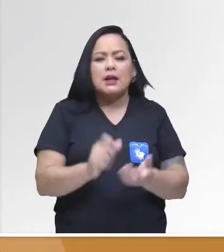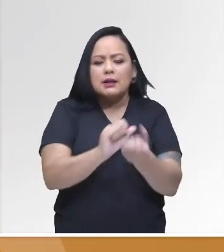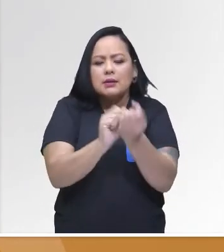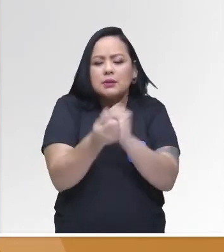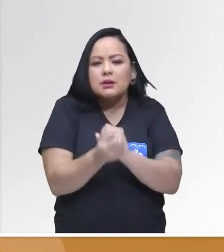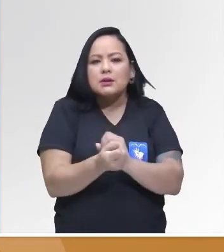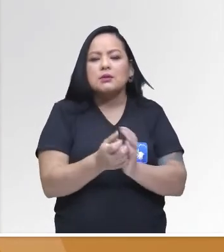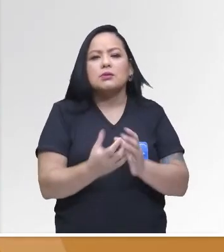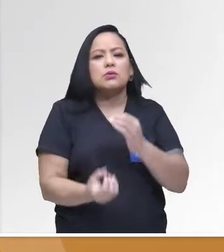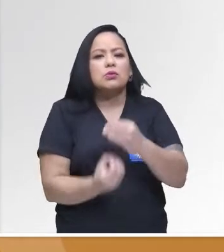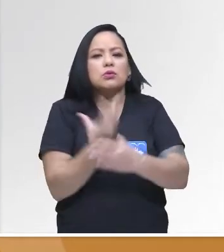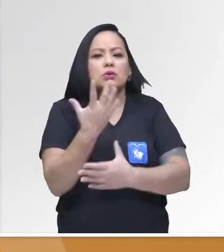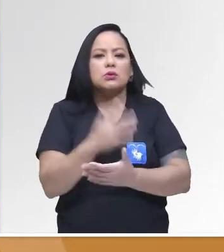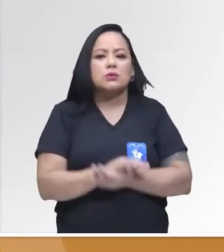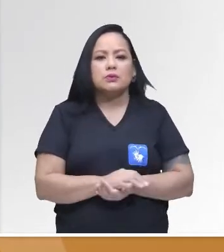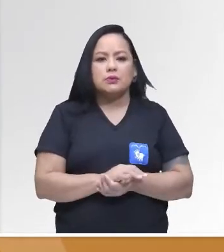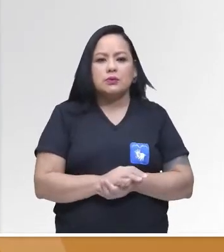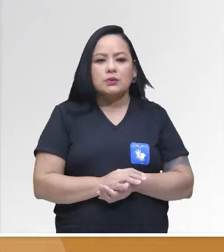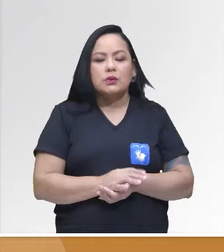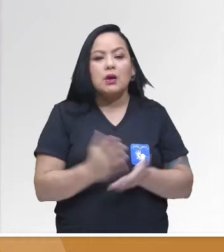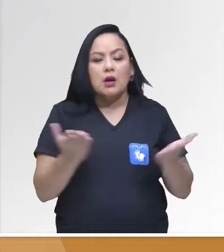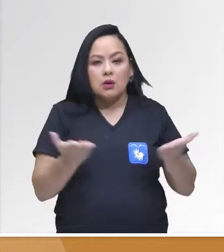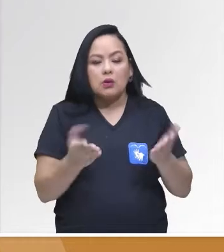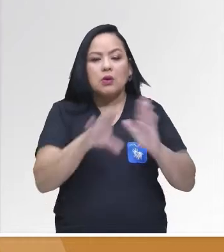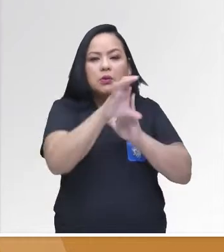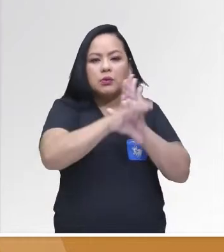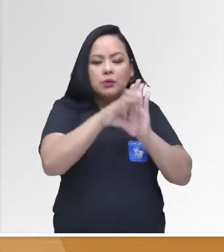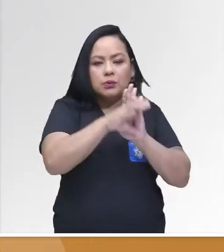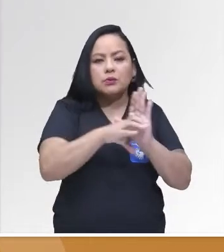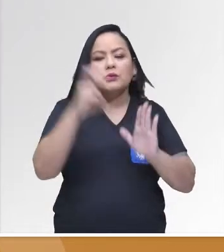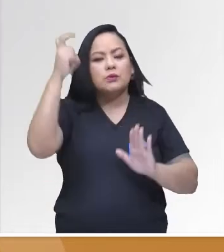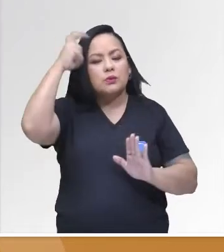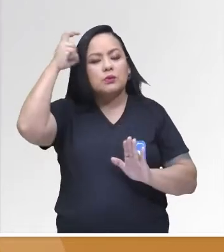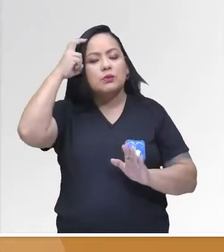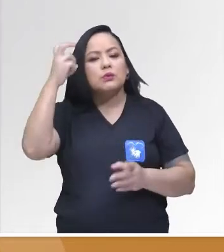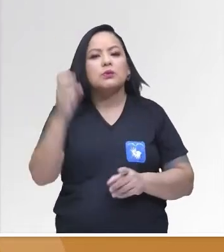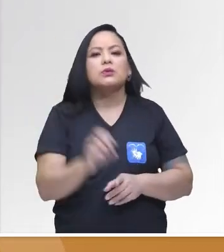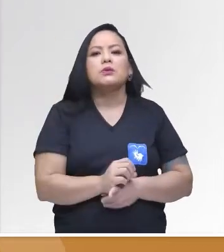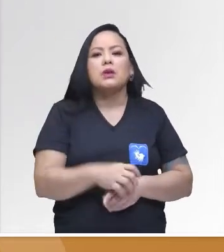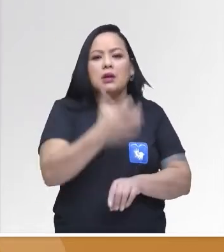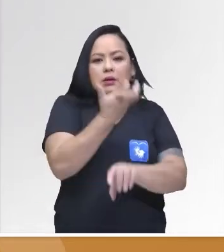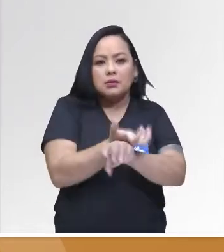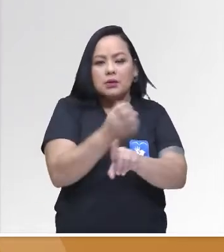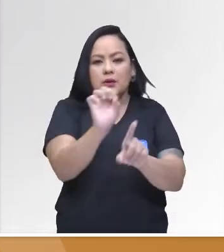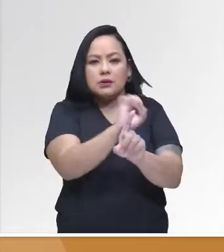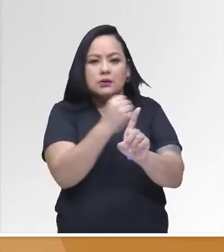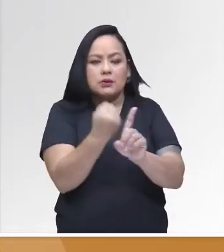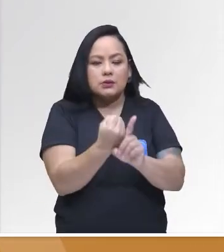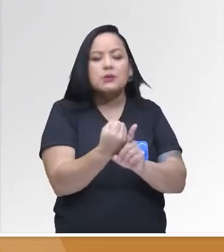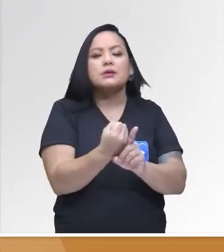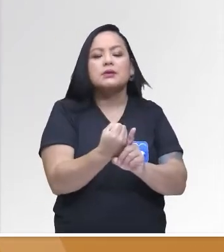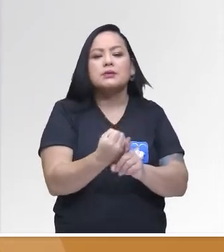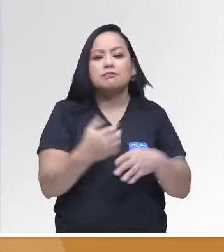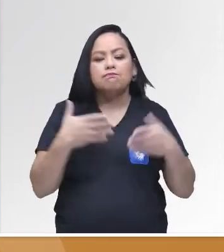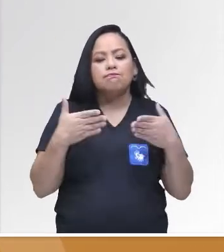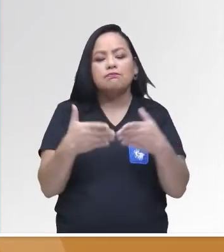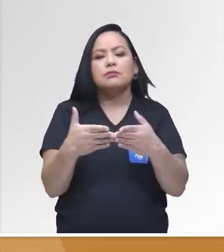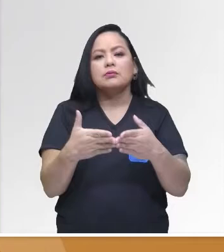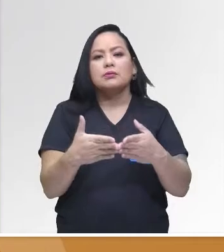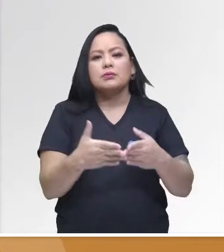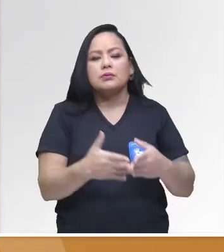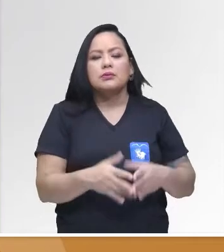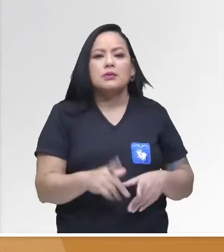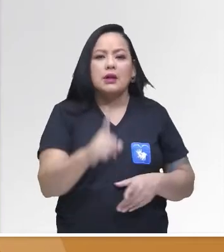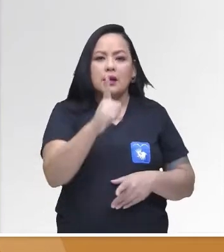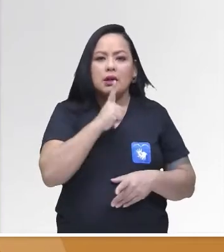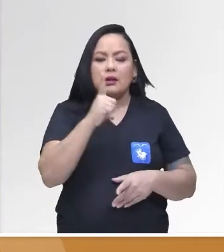transformando. Ao tratar do conceito de cultura, a sociologia, especificamente, se